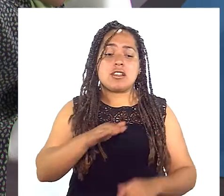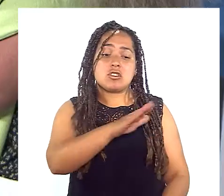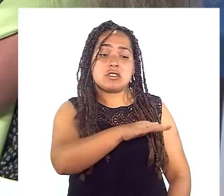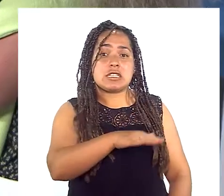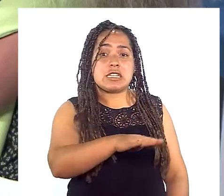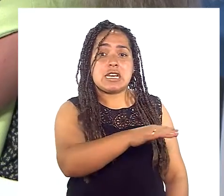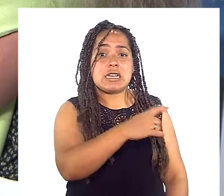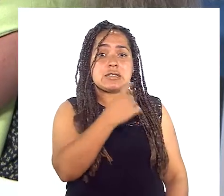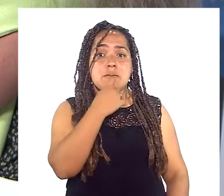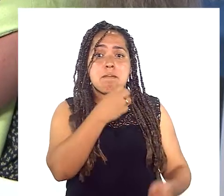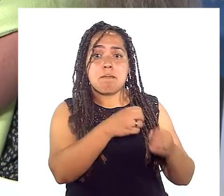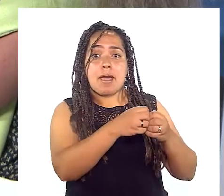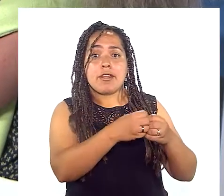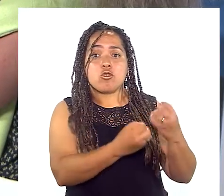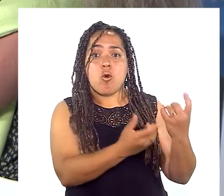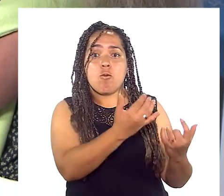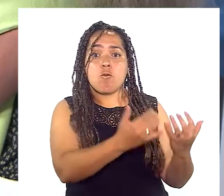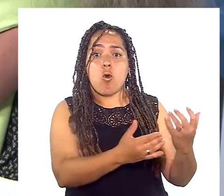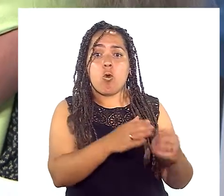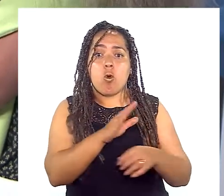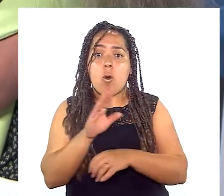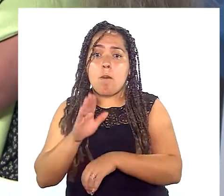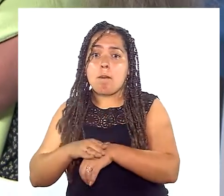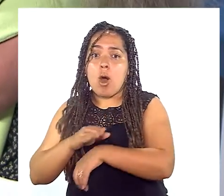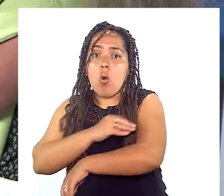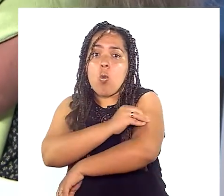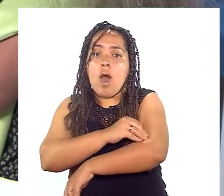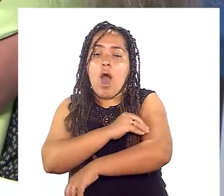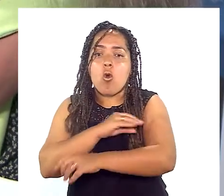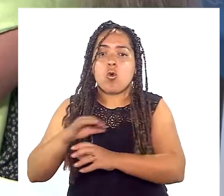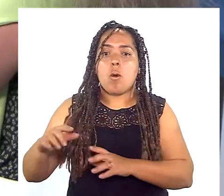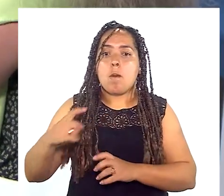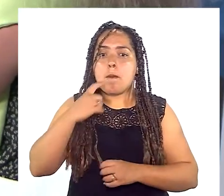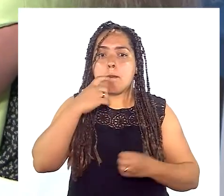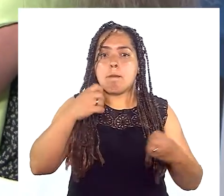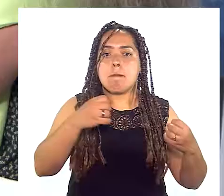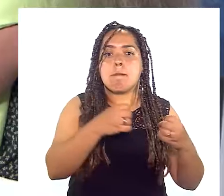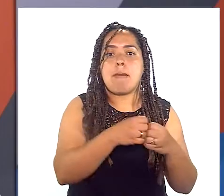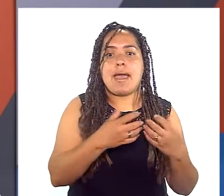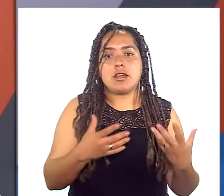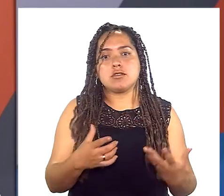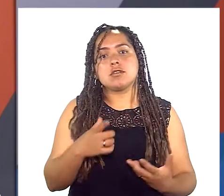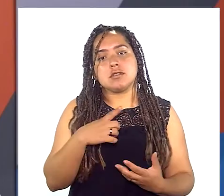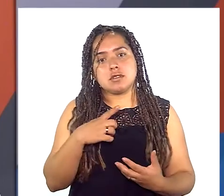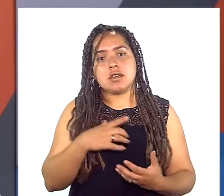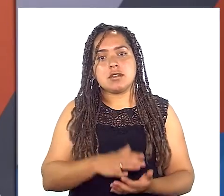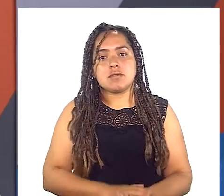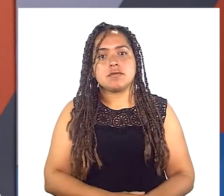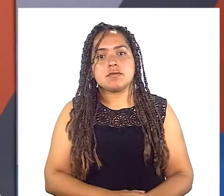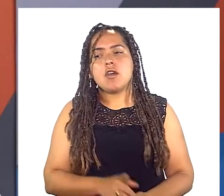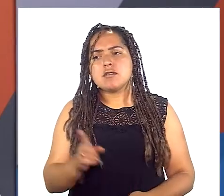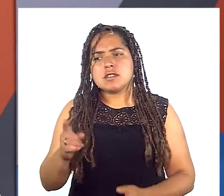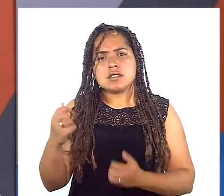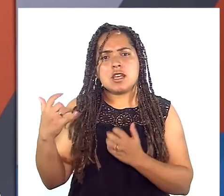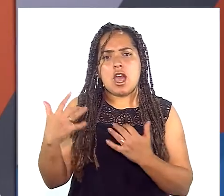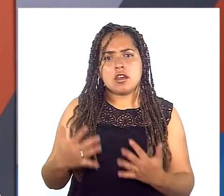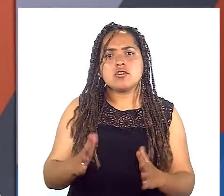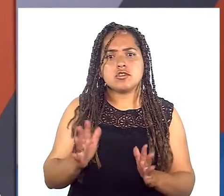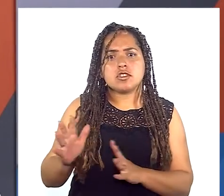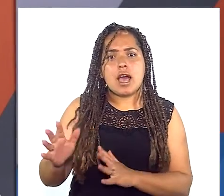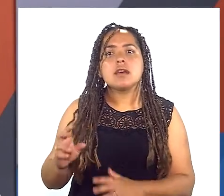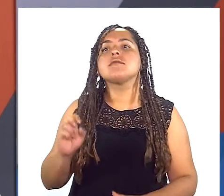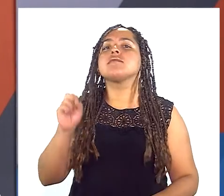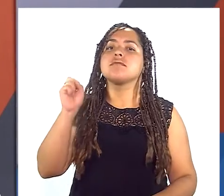cozinha perto de alguma coisa que tenha fogo e tem um acidente em decorrência de ter posto álcool gel, porque parece que fica ainda